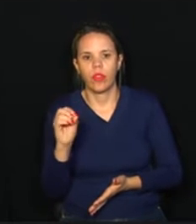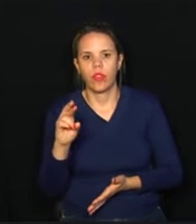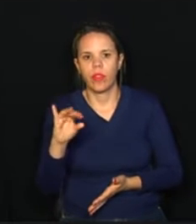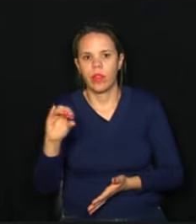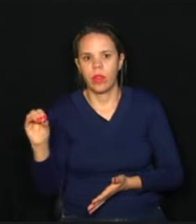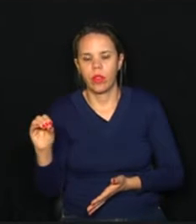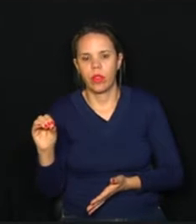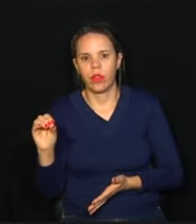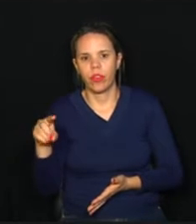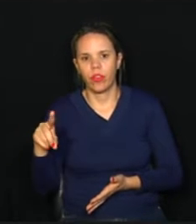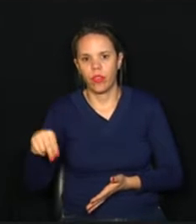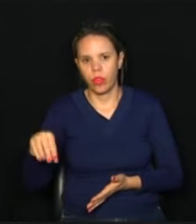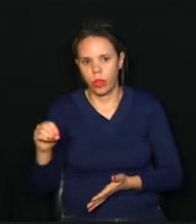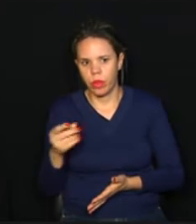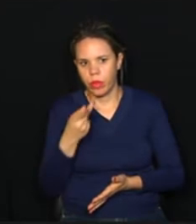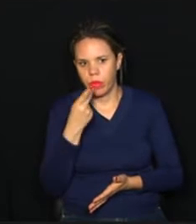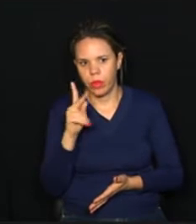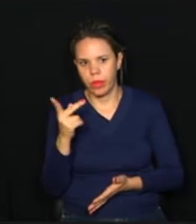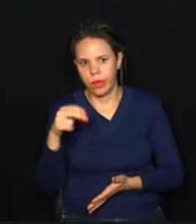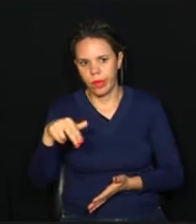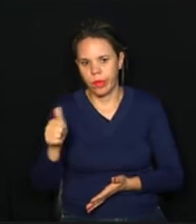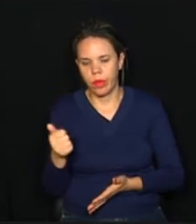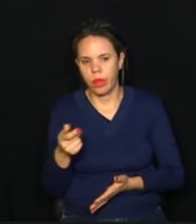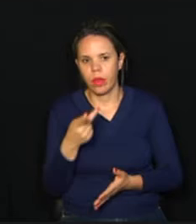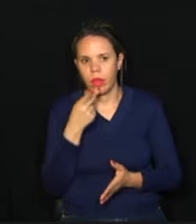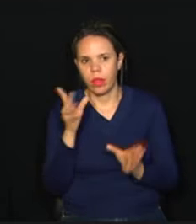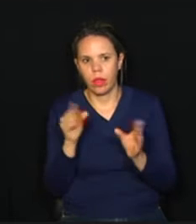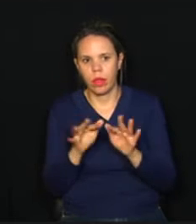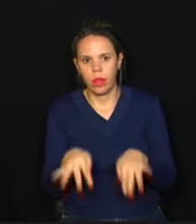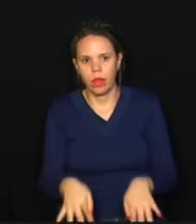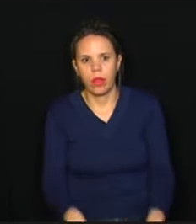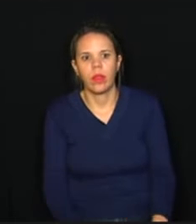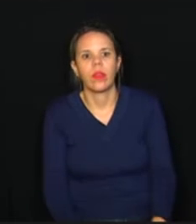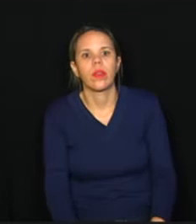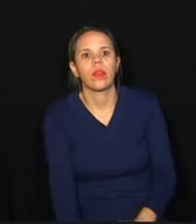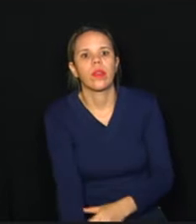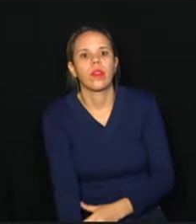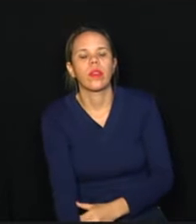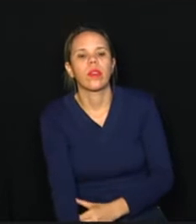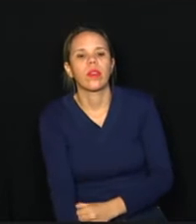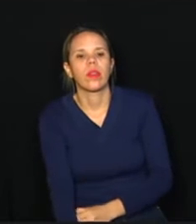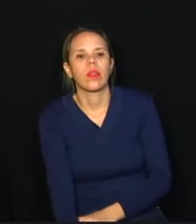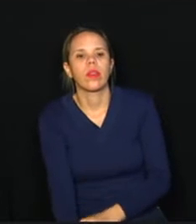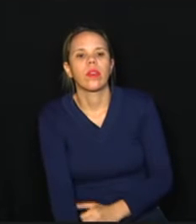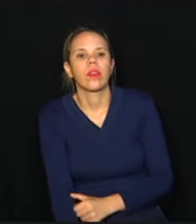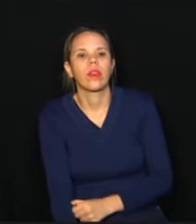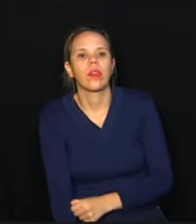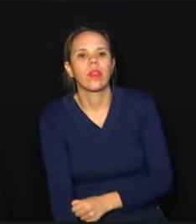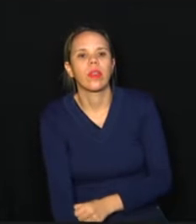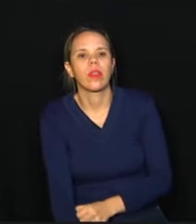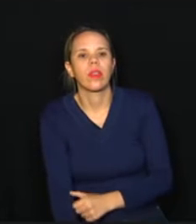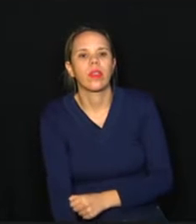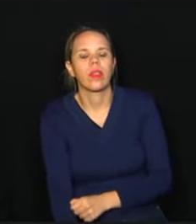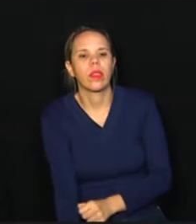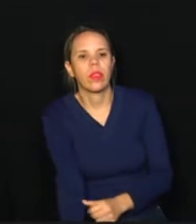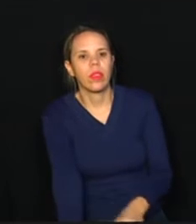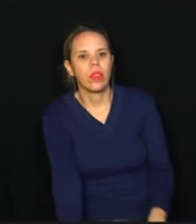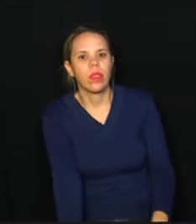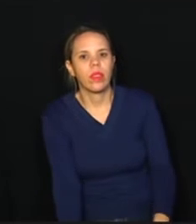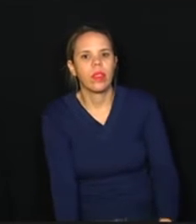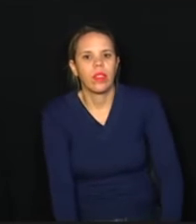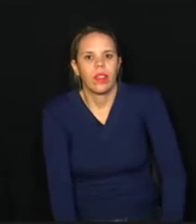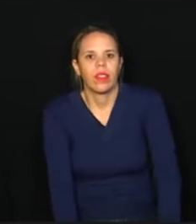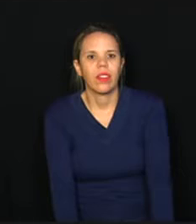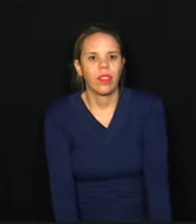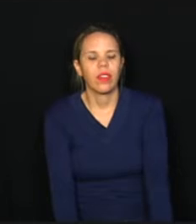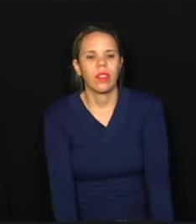o Undino, para a Helena, quiser fazer uma consideração final. Então, vamos na mesma ordem? E